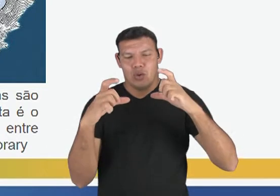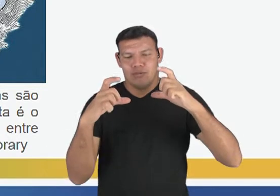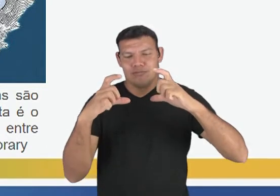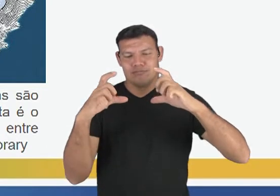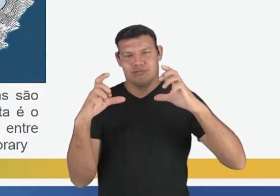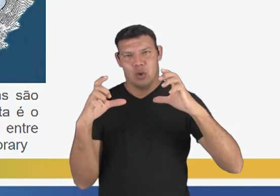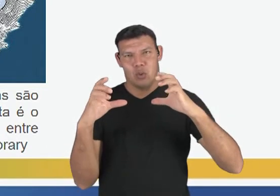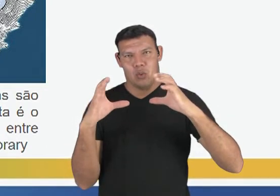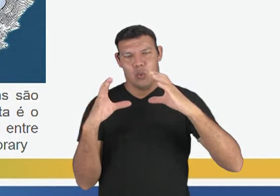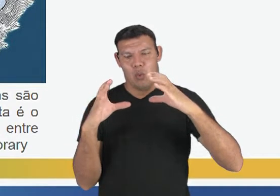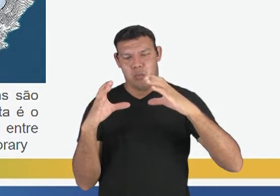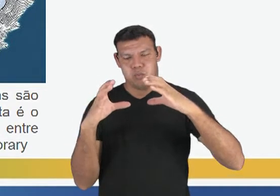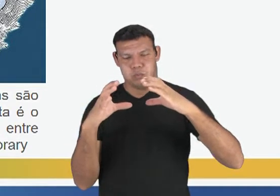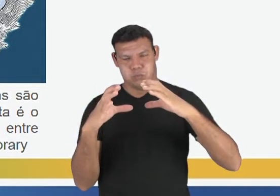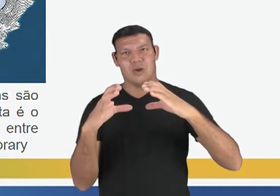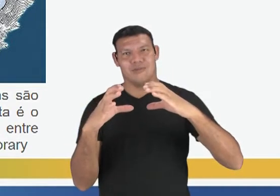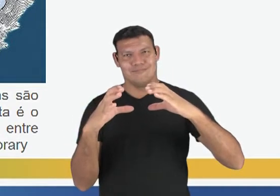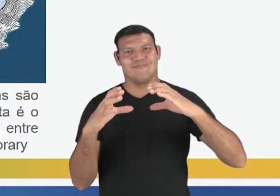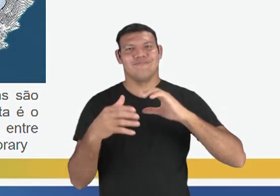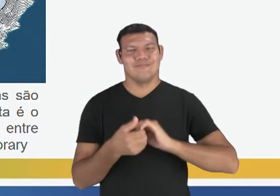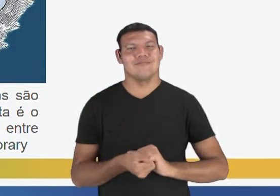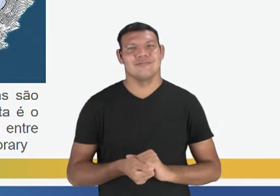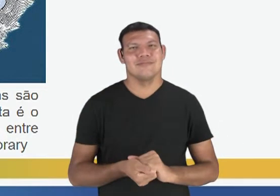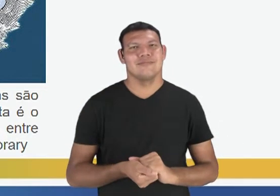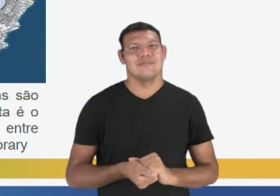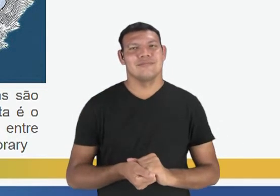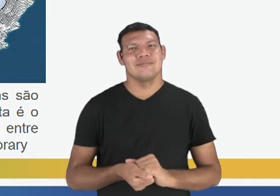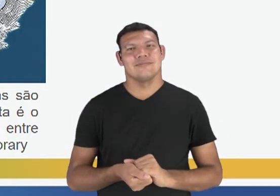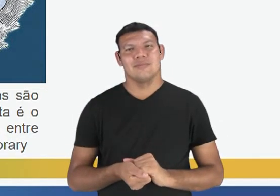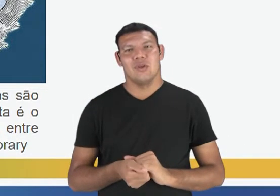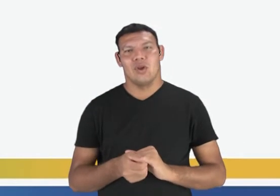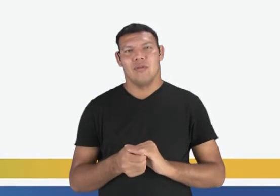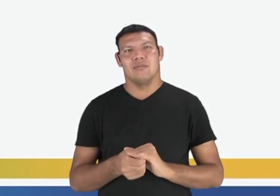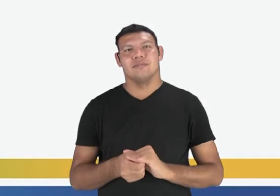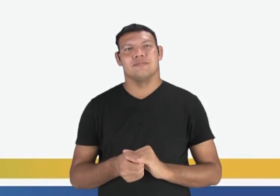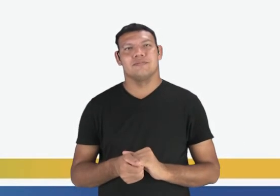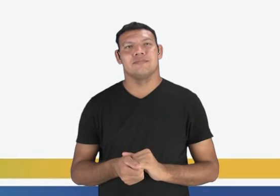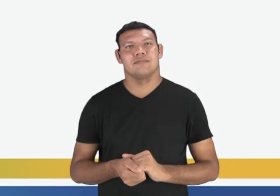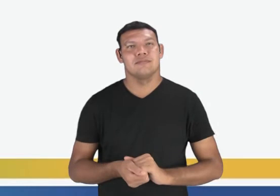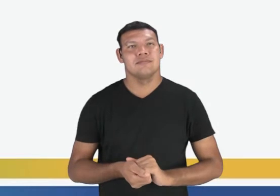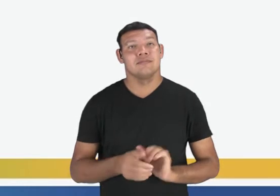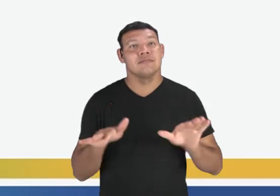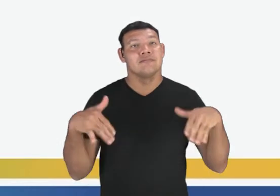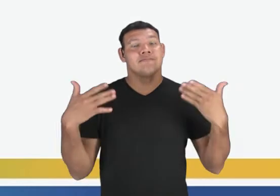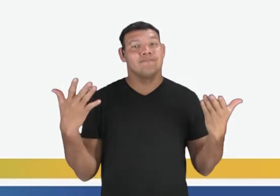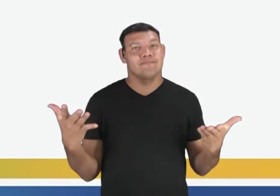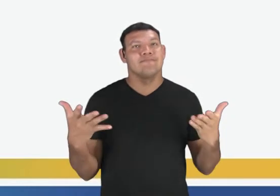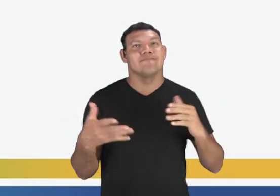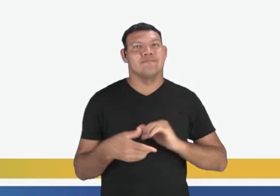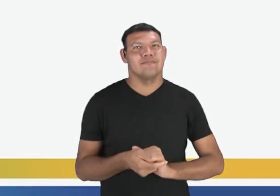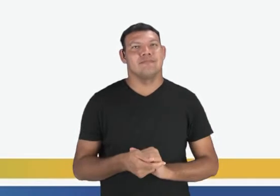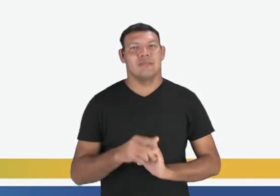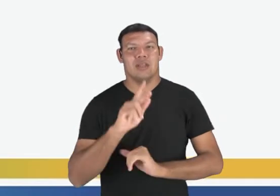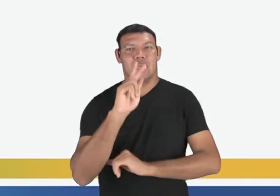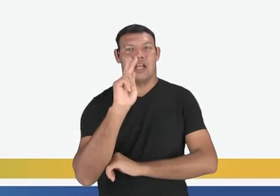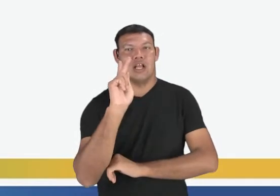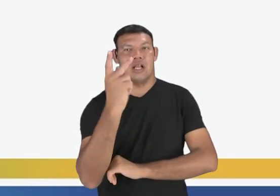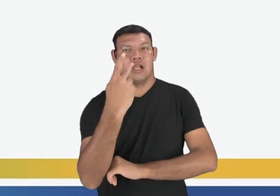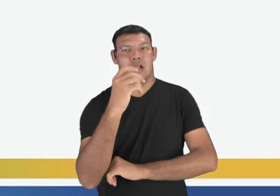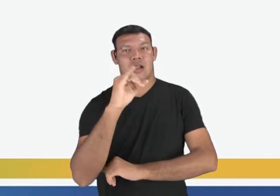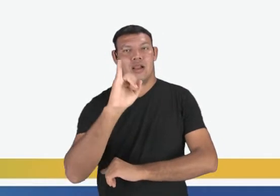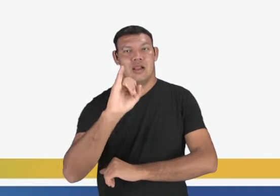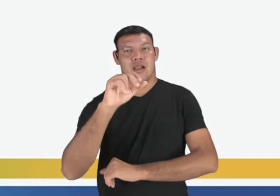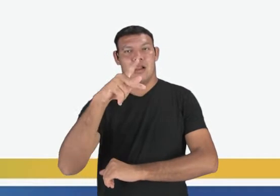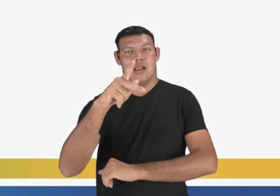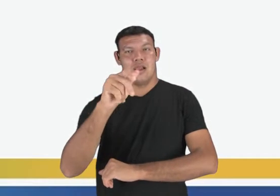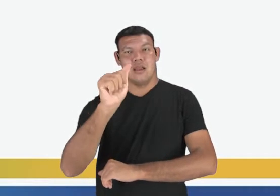ou geoide, como conhecemos hoje nas nossas literaturas. E aí o Hiparco, no século XI